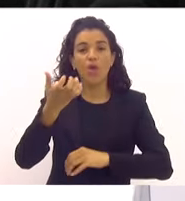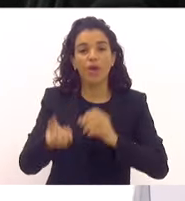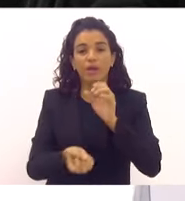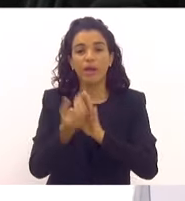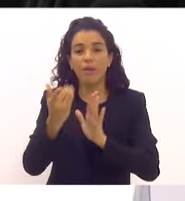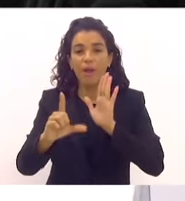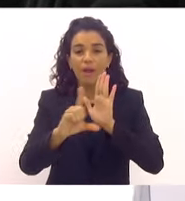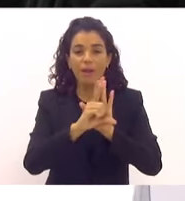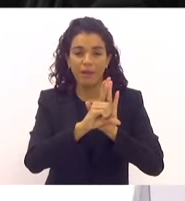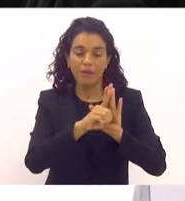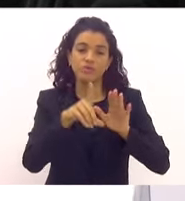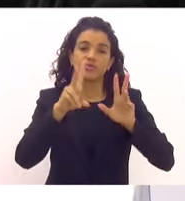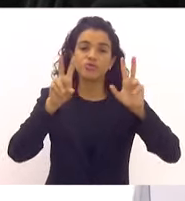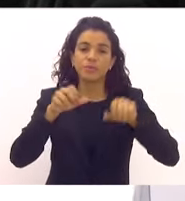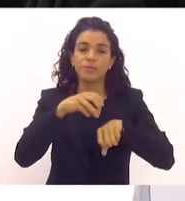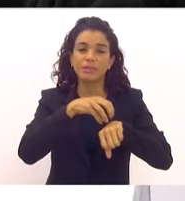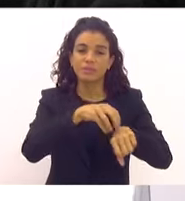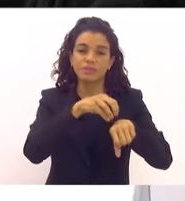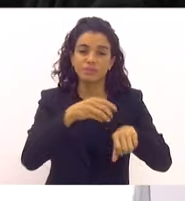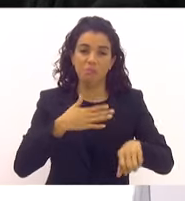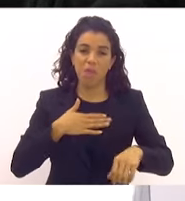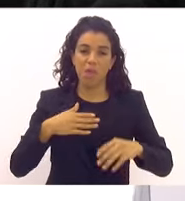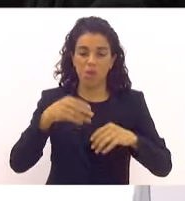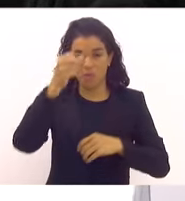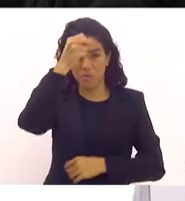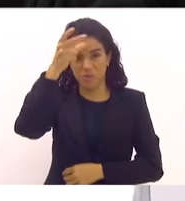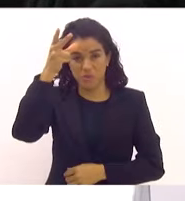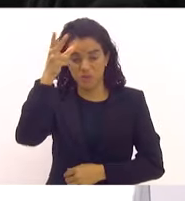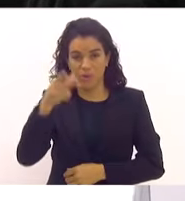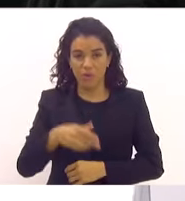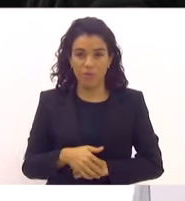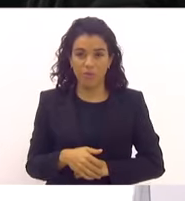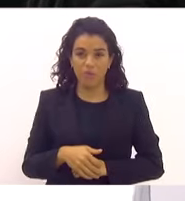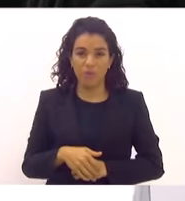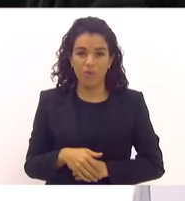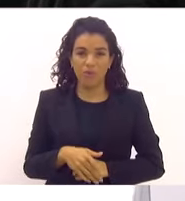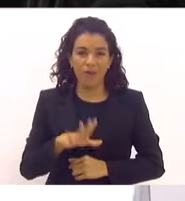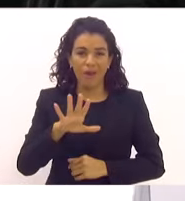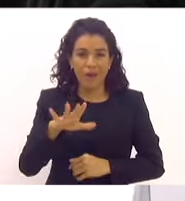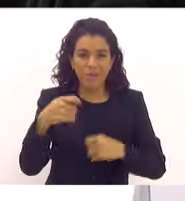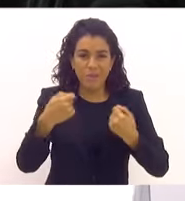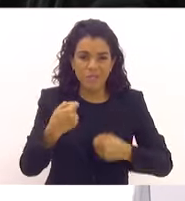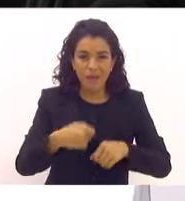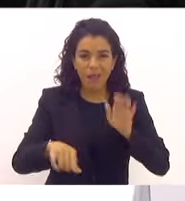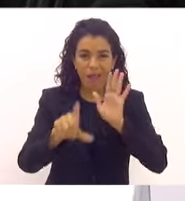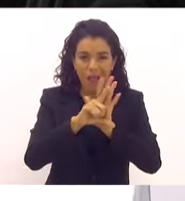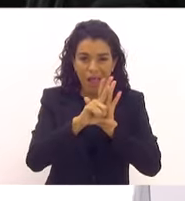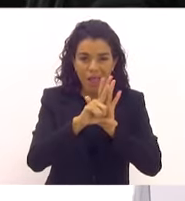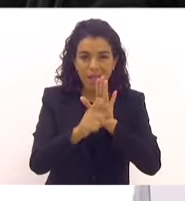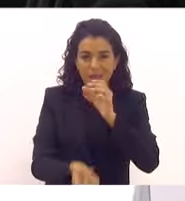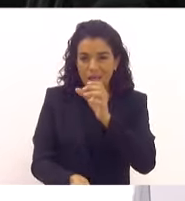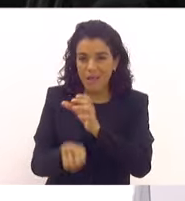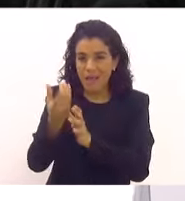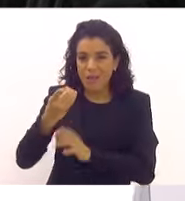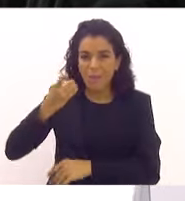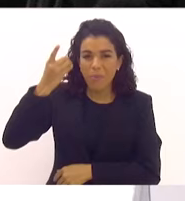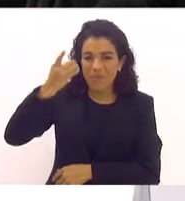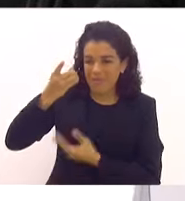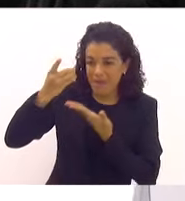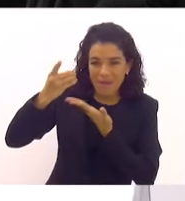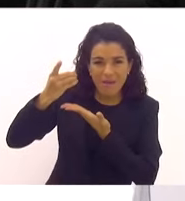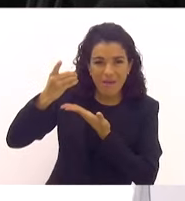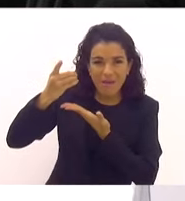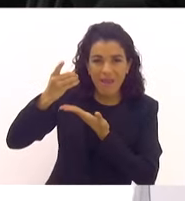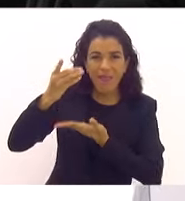transporte do meu município e não ficar sob a batuta de leis criadas pelos deputados,